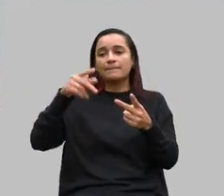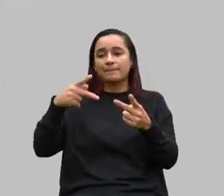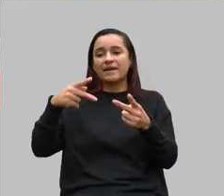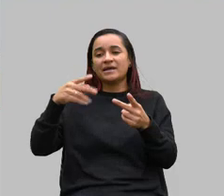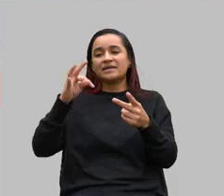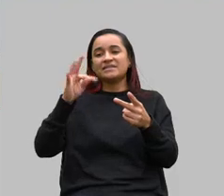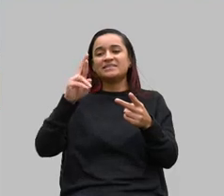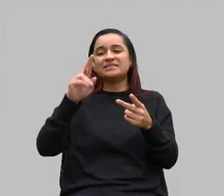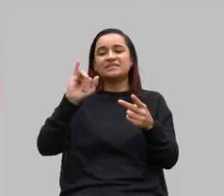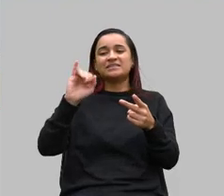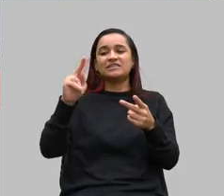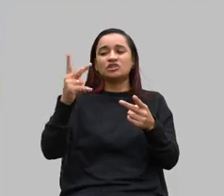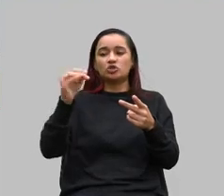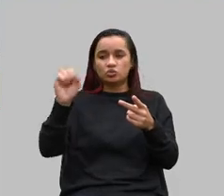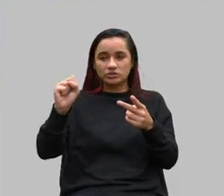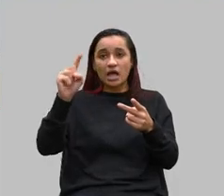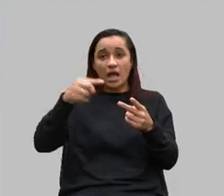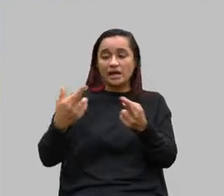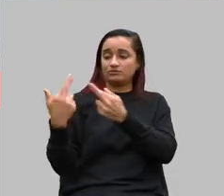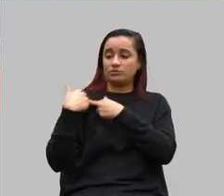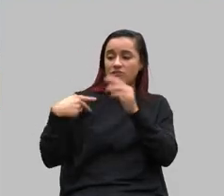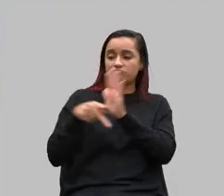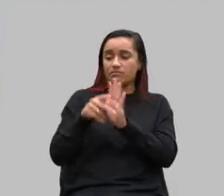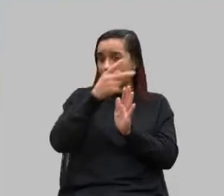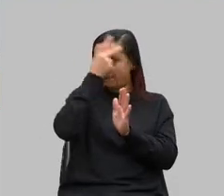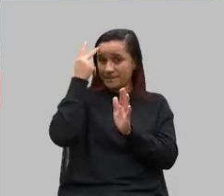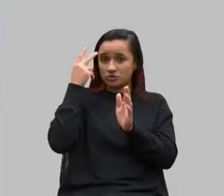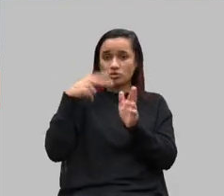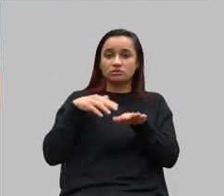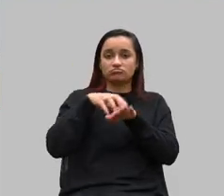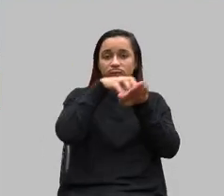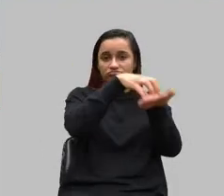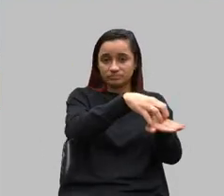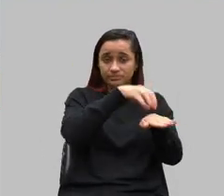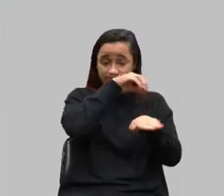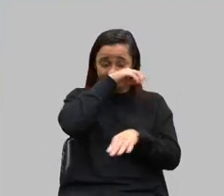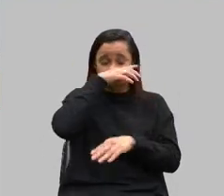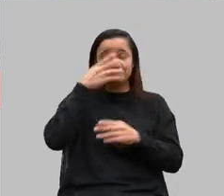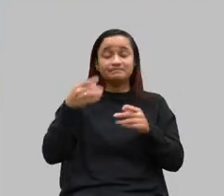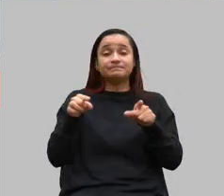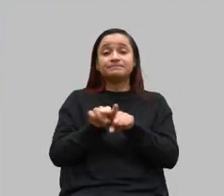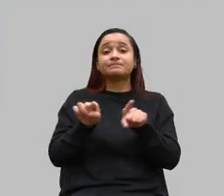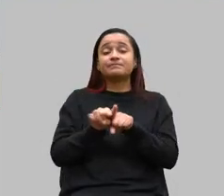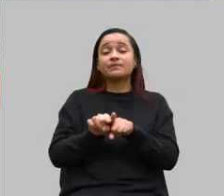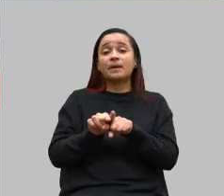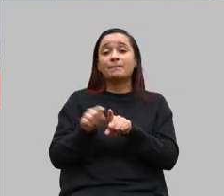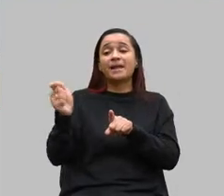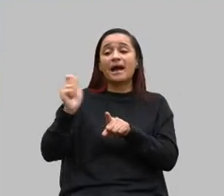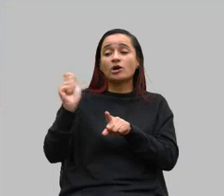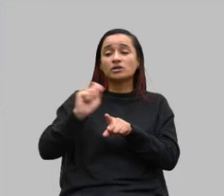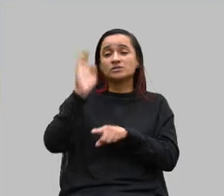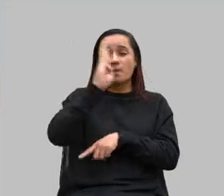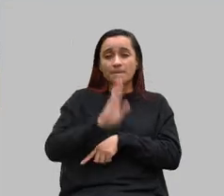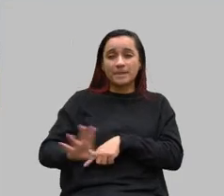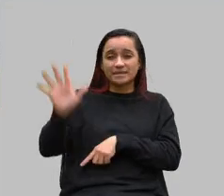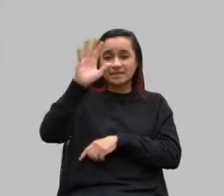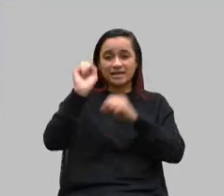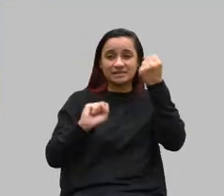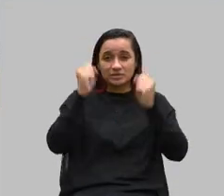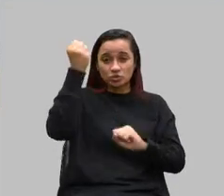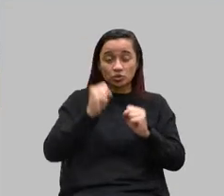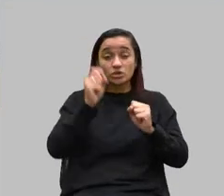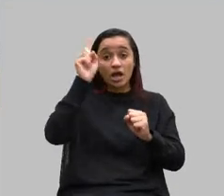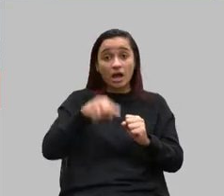responsável de passageiros e a bifé que é a associação brasileira da indústria vetores importantes para